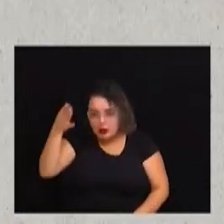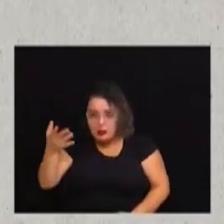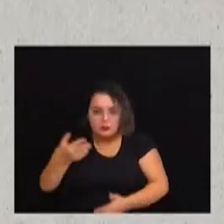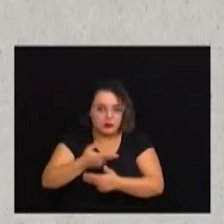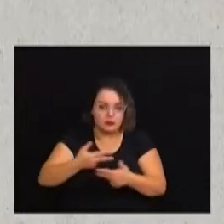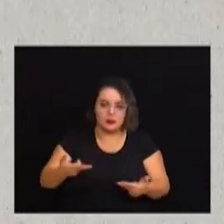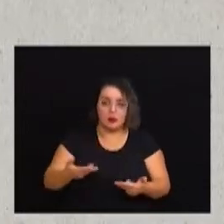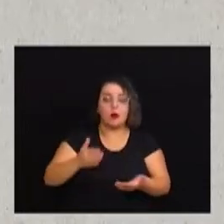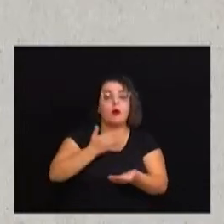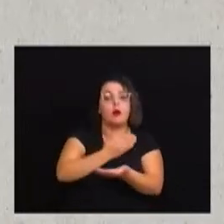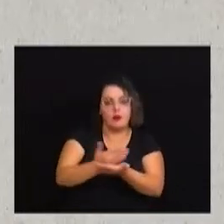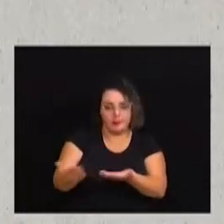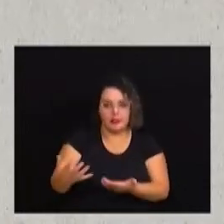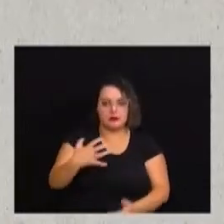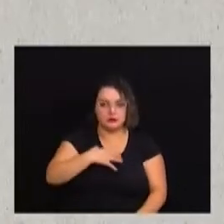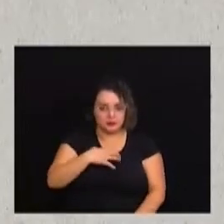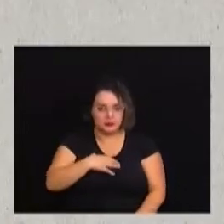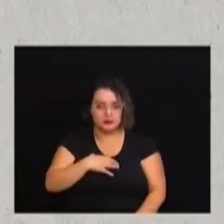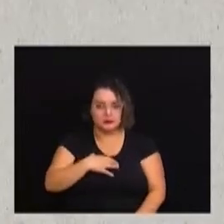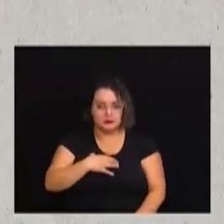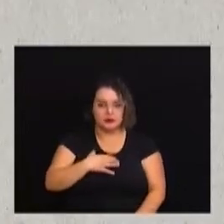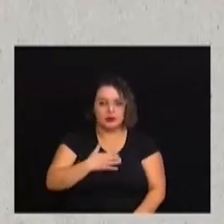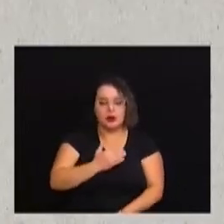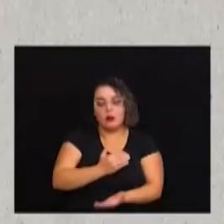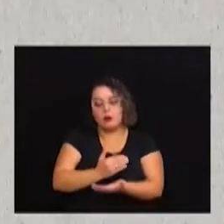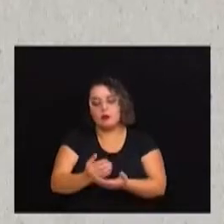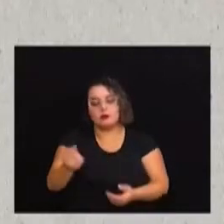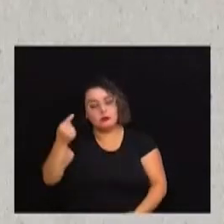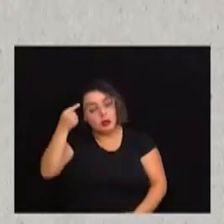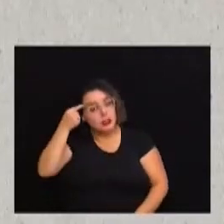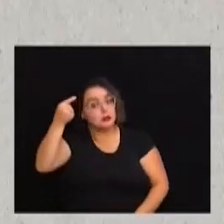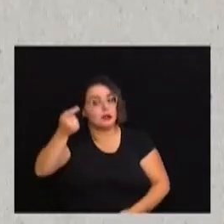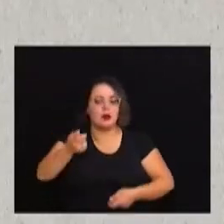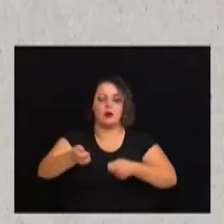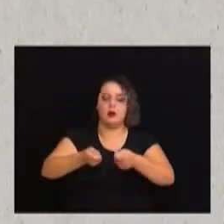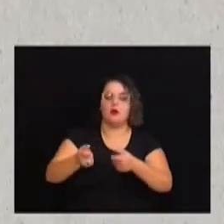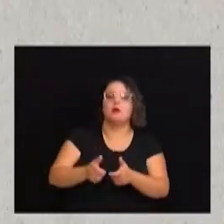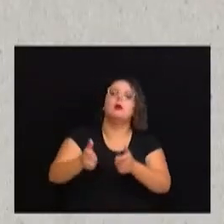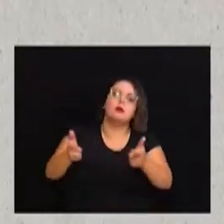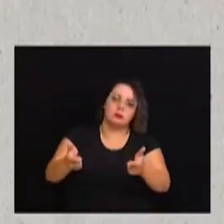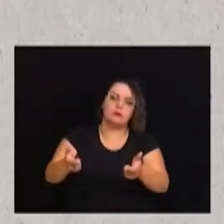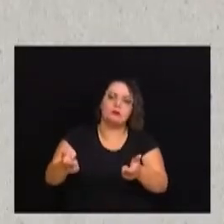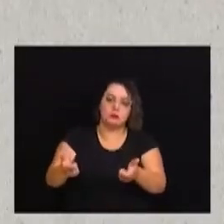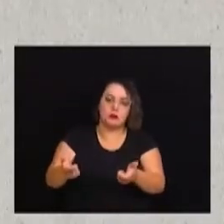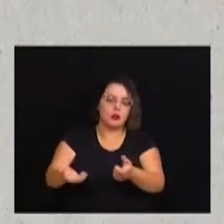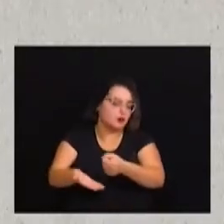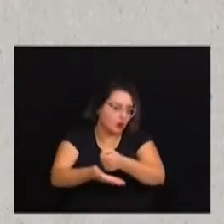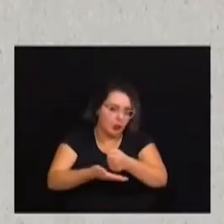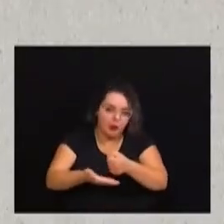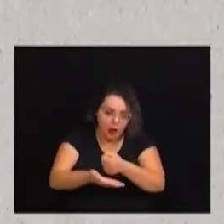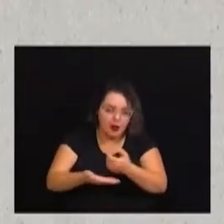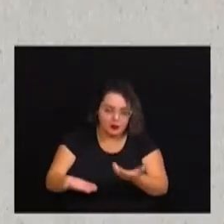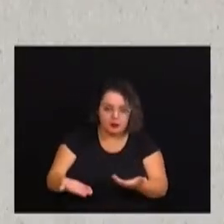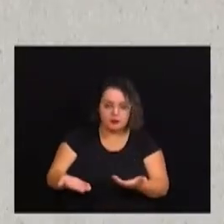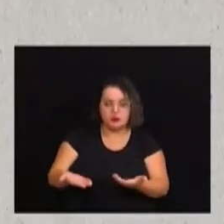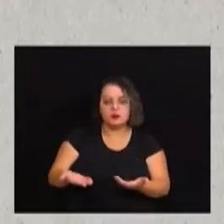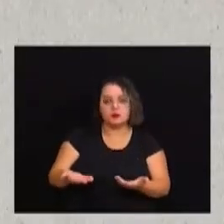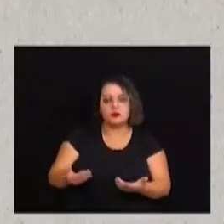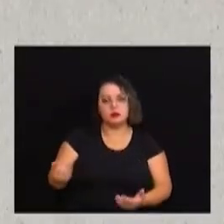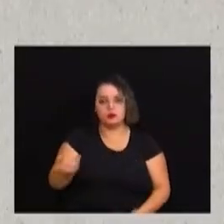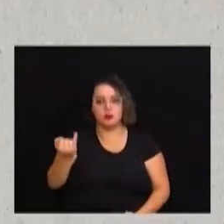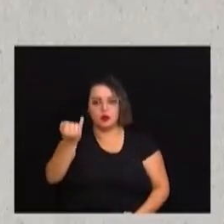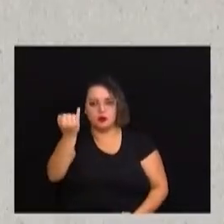conhecimento para isso, começa dessa forma. Isso já vai te dar uma noção e um controle maior. Acho que é um ponto de partida básico, assim,